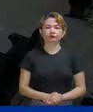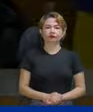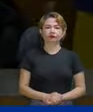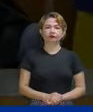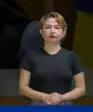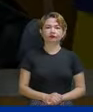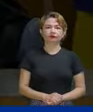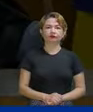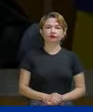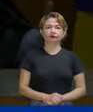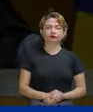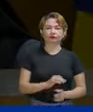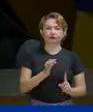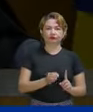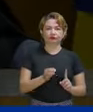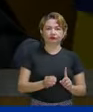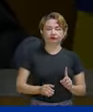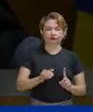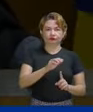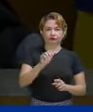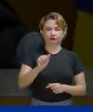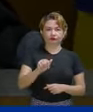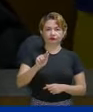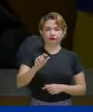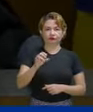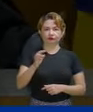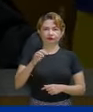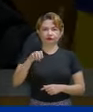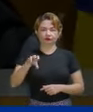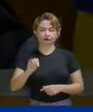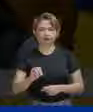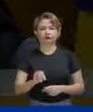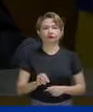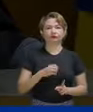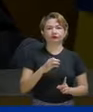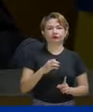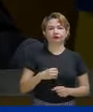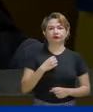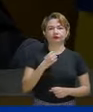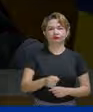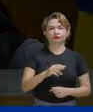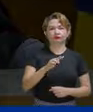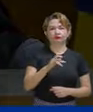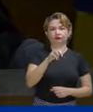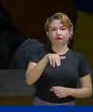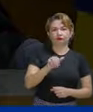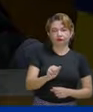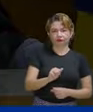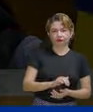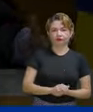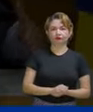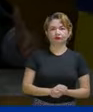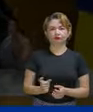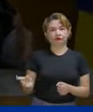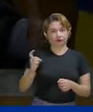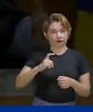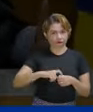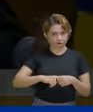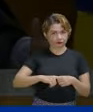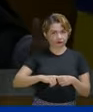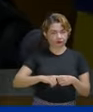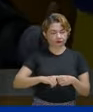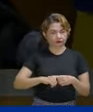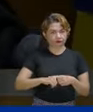Desembargador Agostinho e doutora Tina, eles ficaram vencidos quanto ao valor da devolução. Correto? Porque